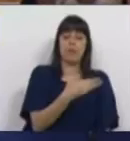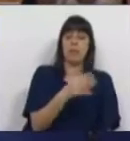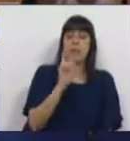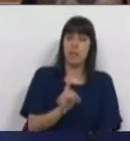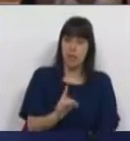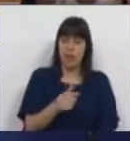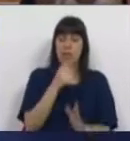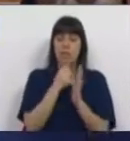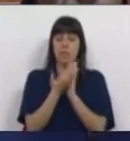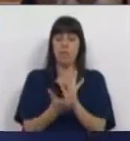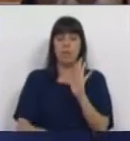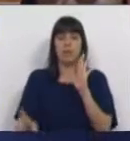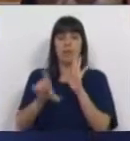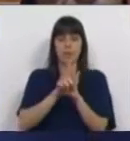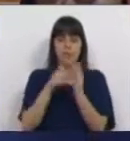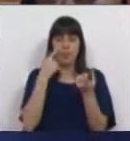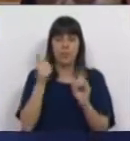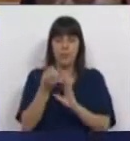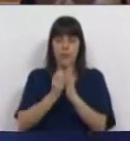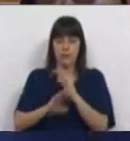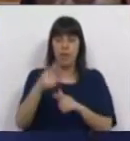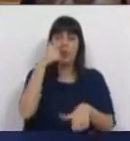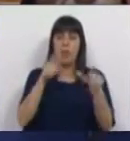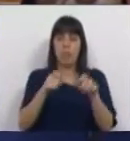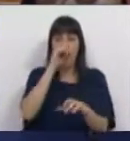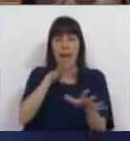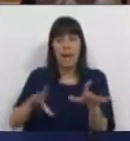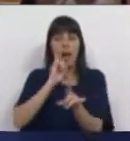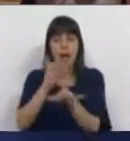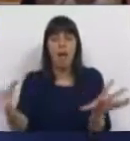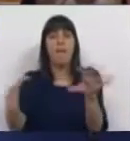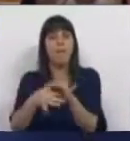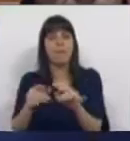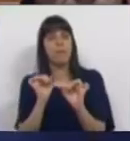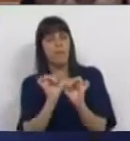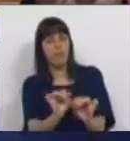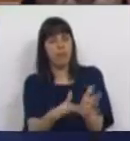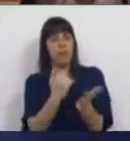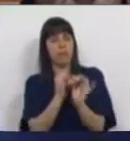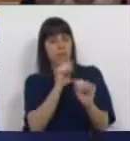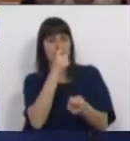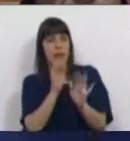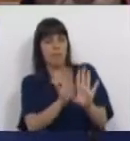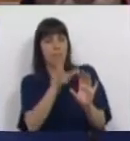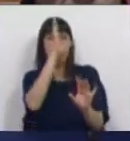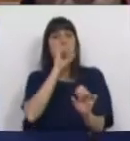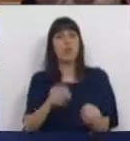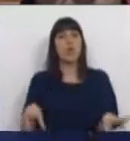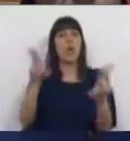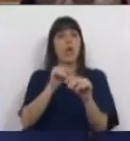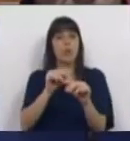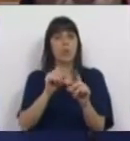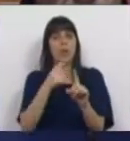1976, medidas legislativas de restituição aos povos dos baldios que sempre foram seus e de que o Estado Novo os